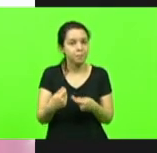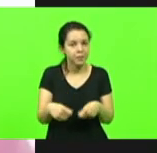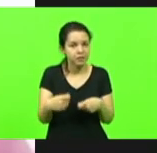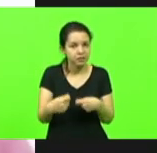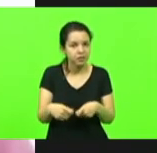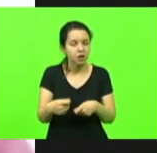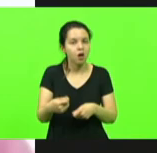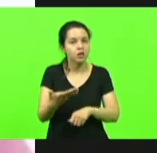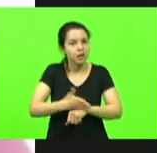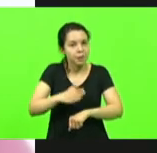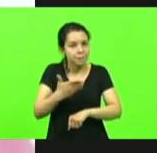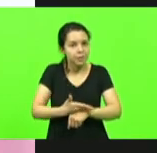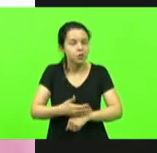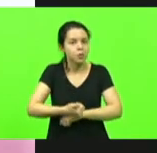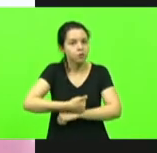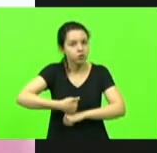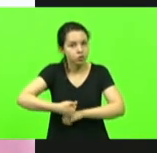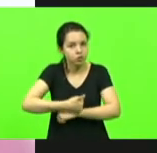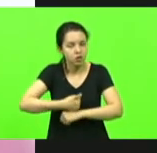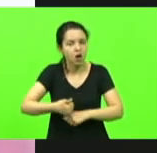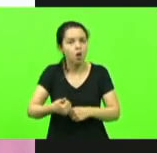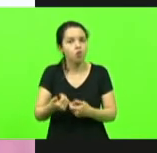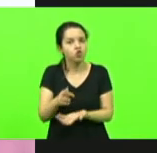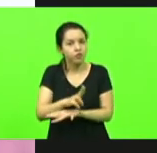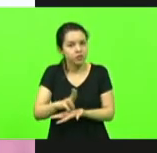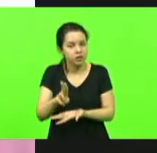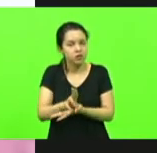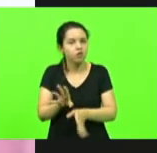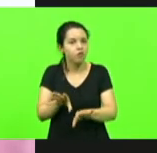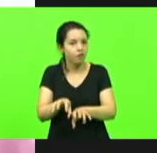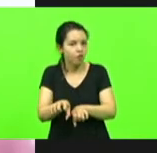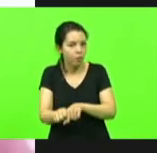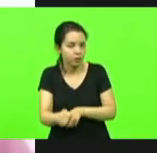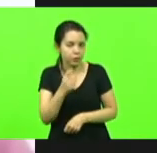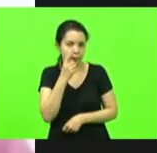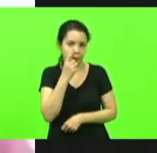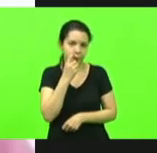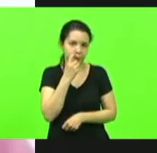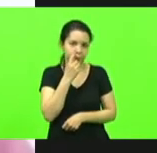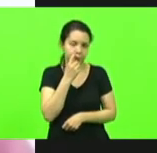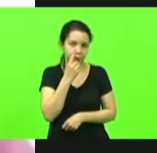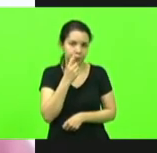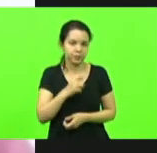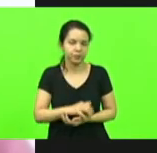profissionais, as universidades formadoras. Seria muito